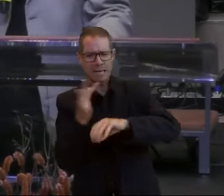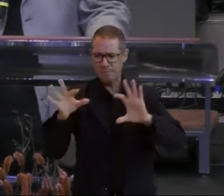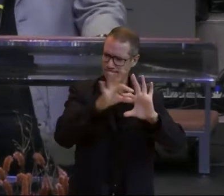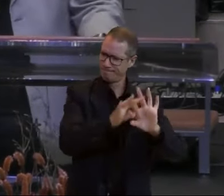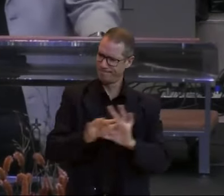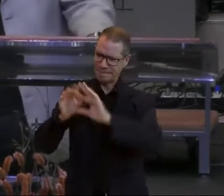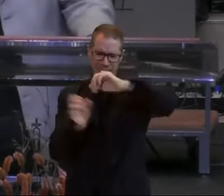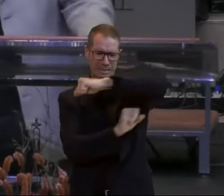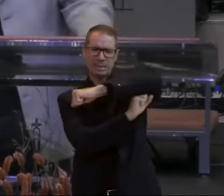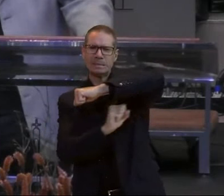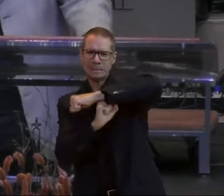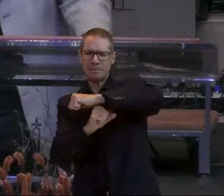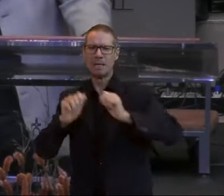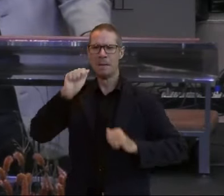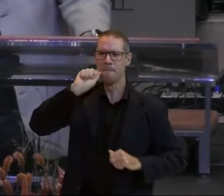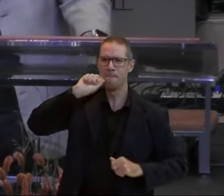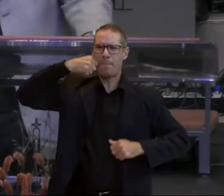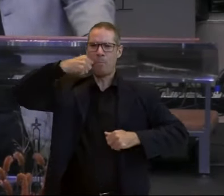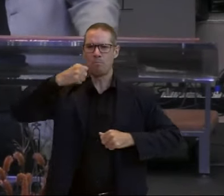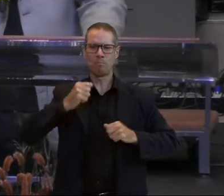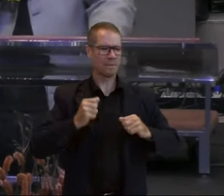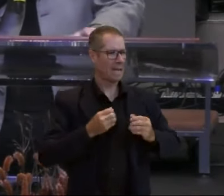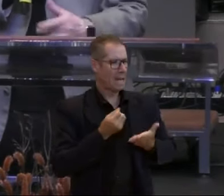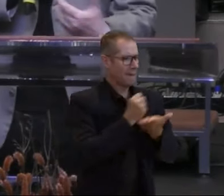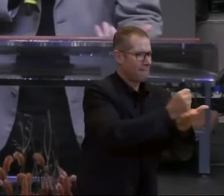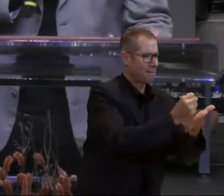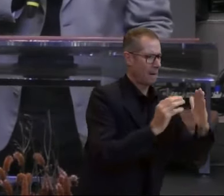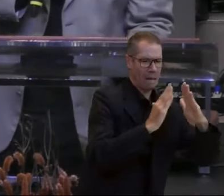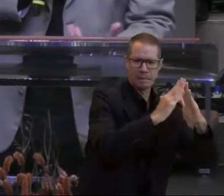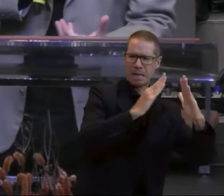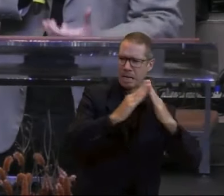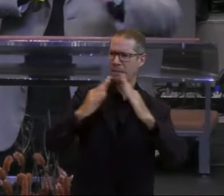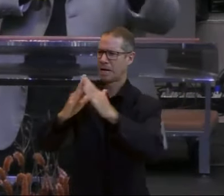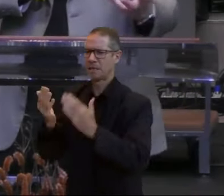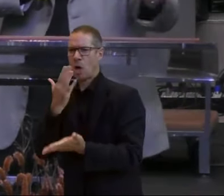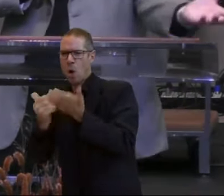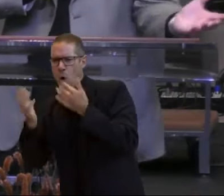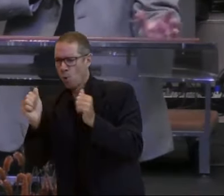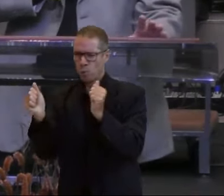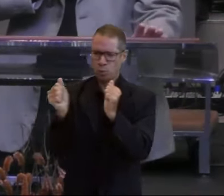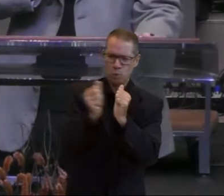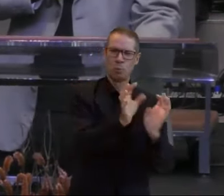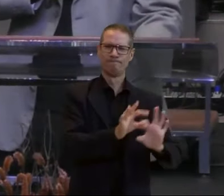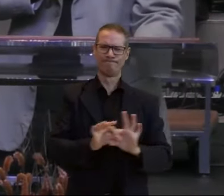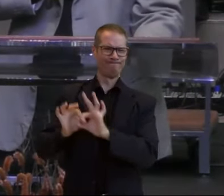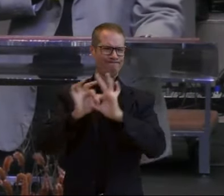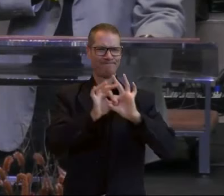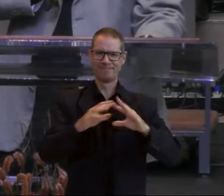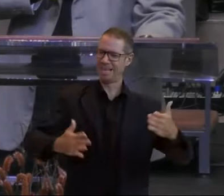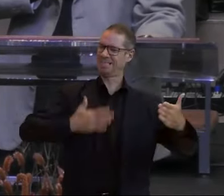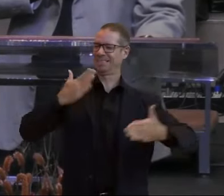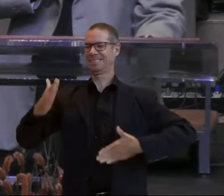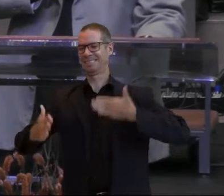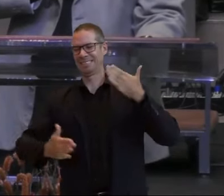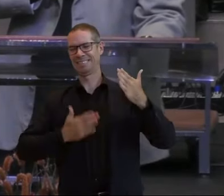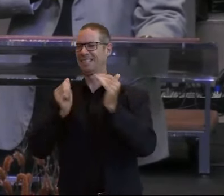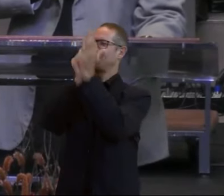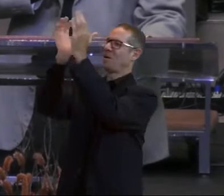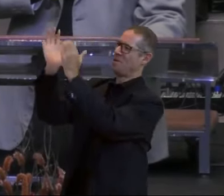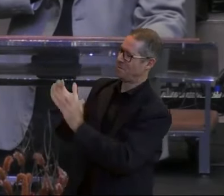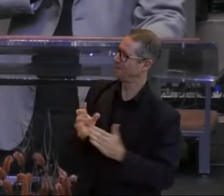unânimes no templo, partiam o pão de casa em casa e tomavam as suas refeições com alegria e singeleza de coração,